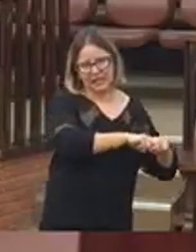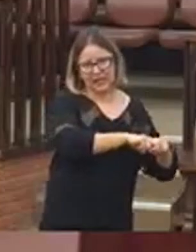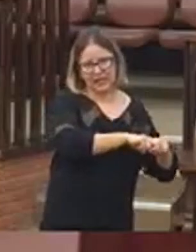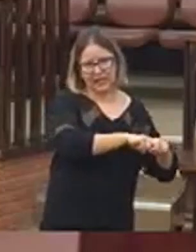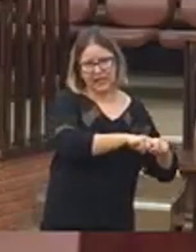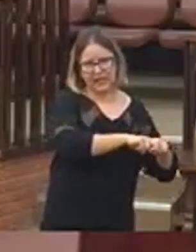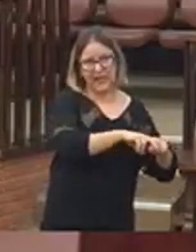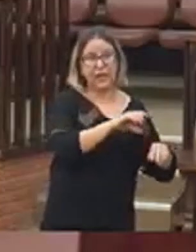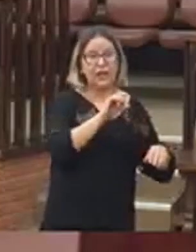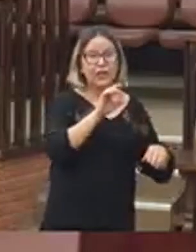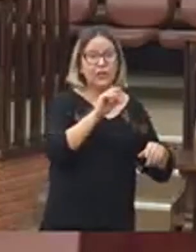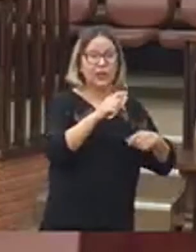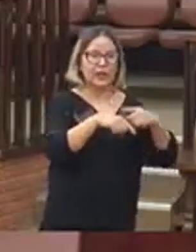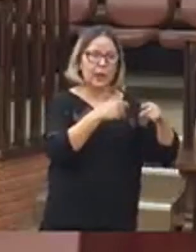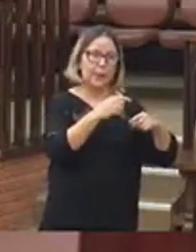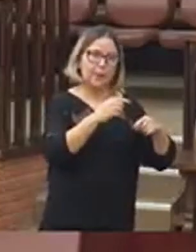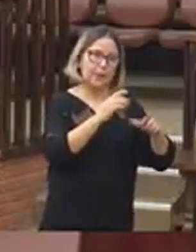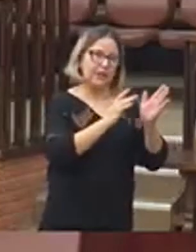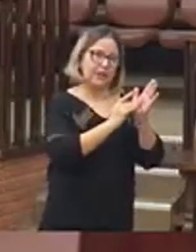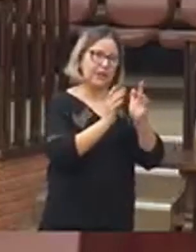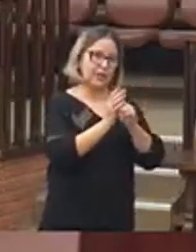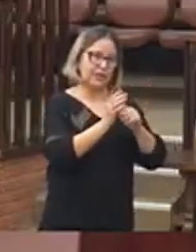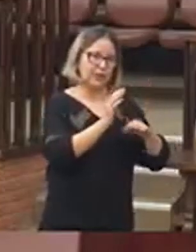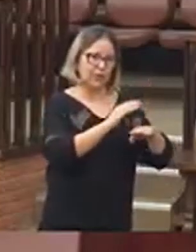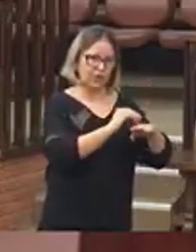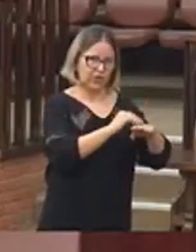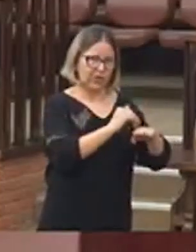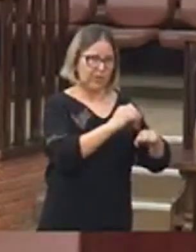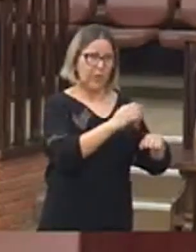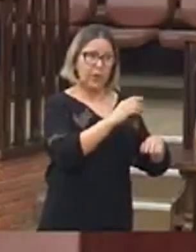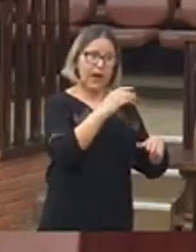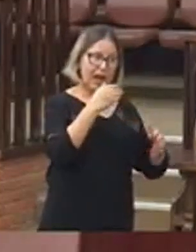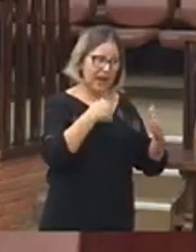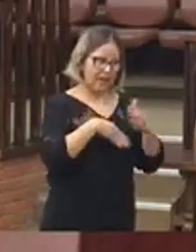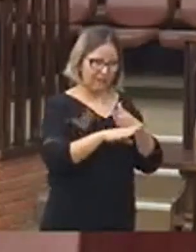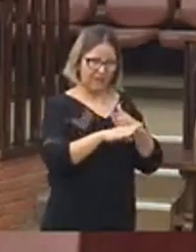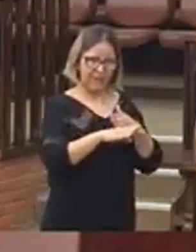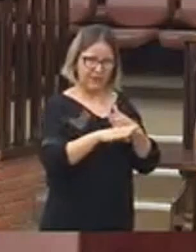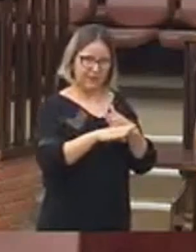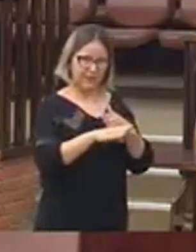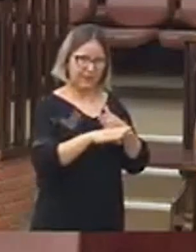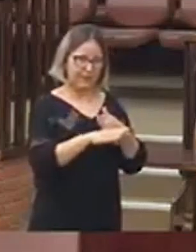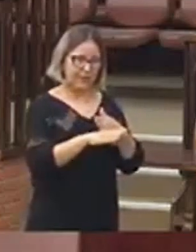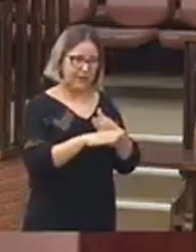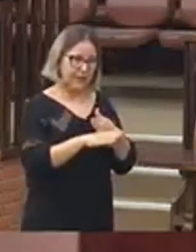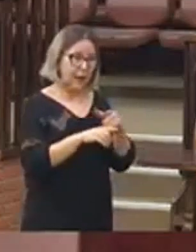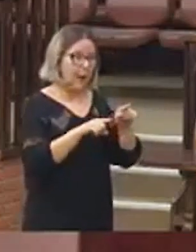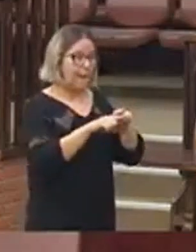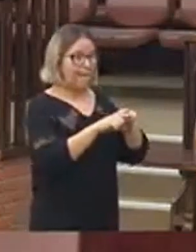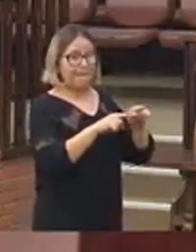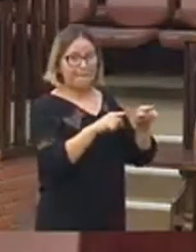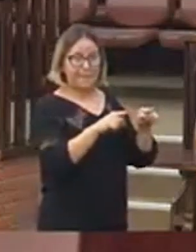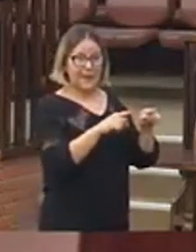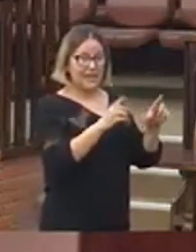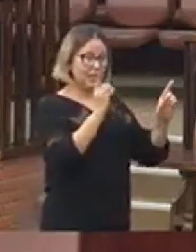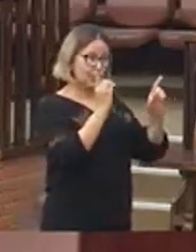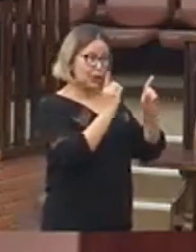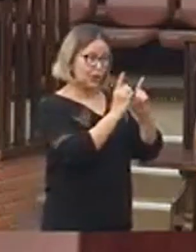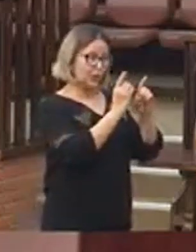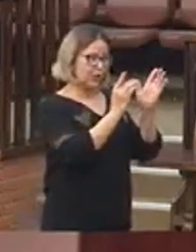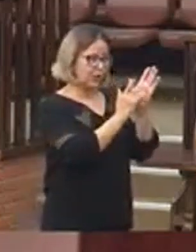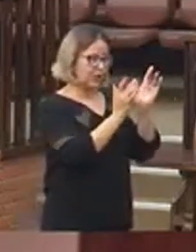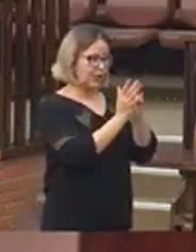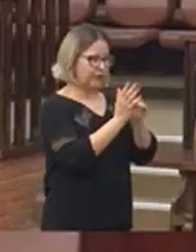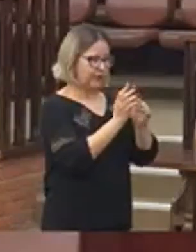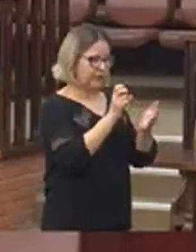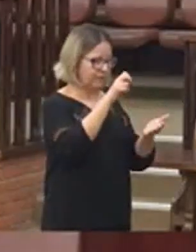o mesmo pensamento. E ela se prostra. E é mais uma atitude de oração. Se